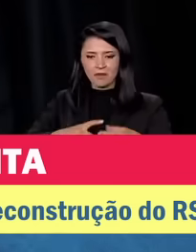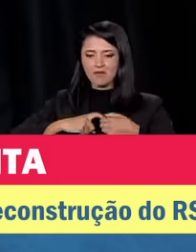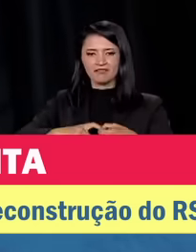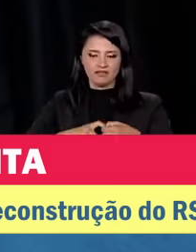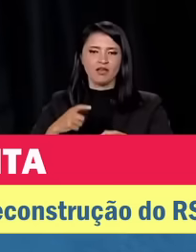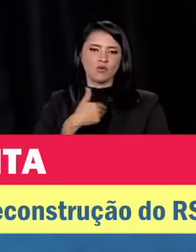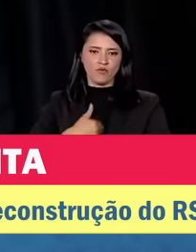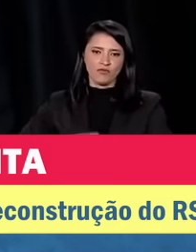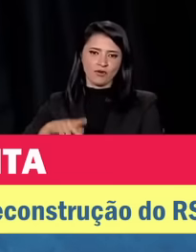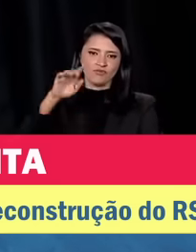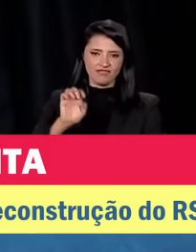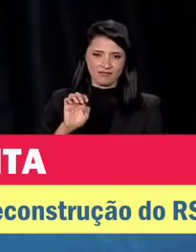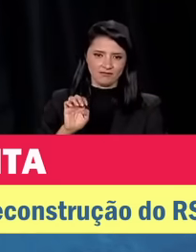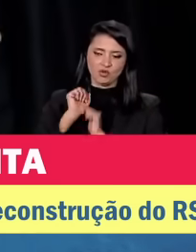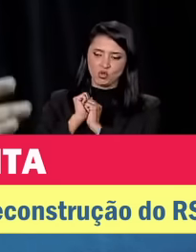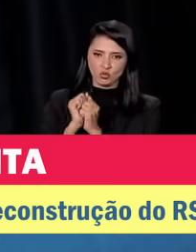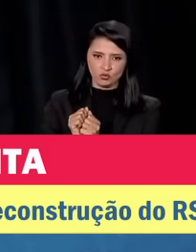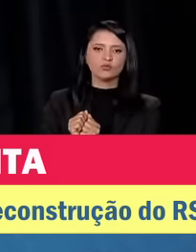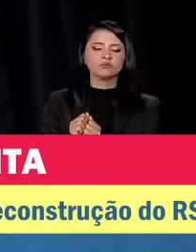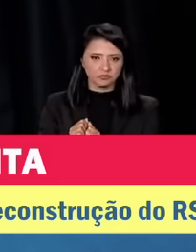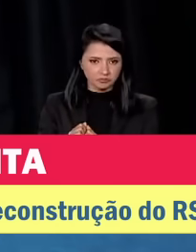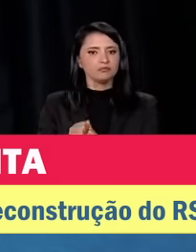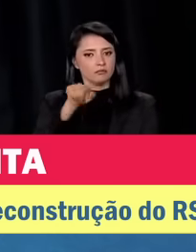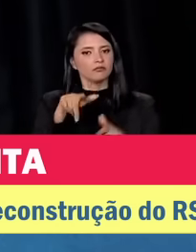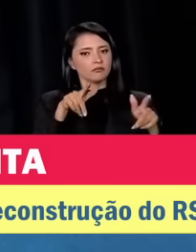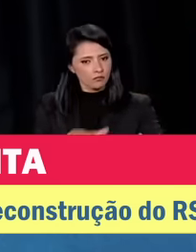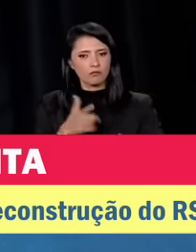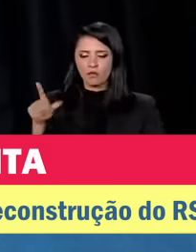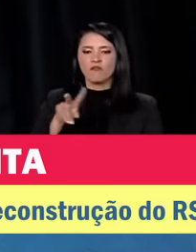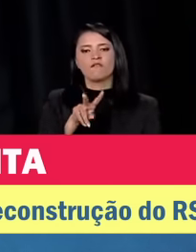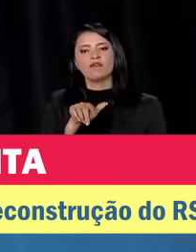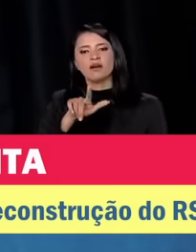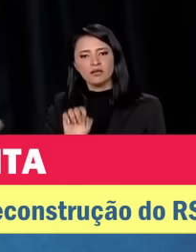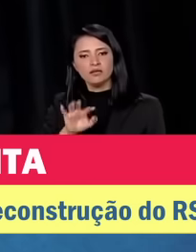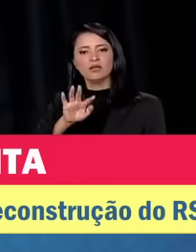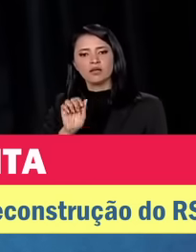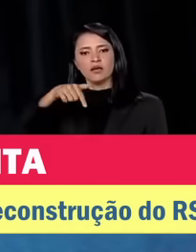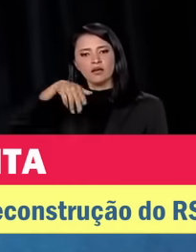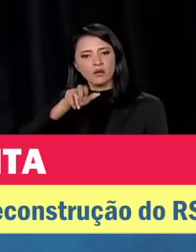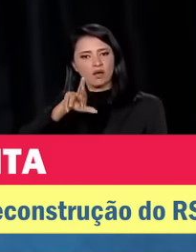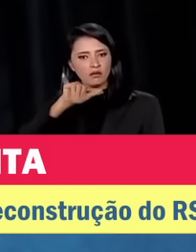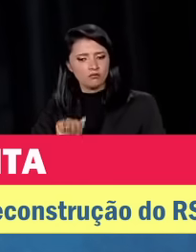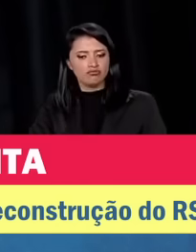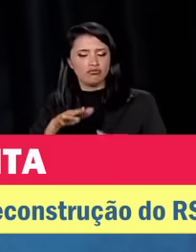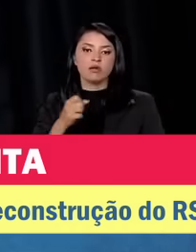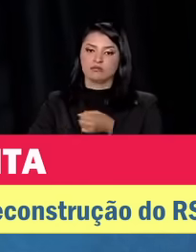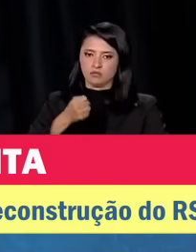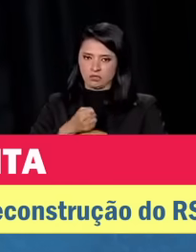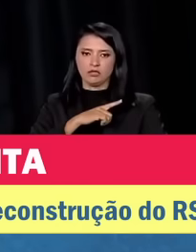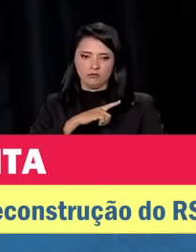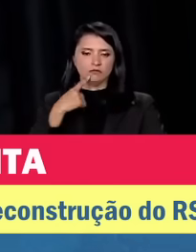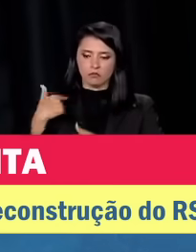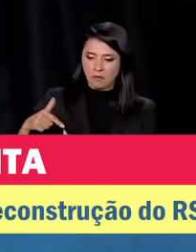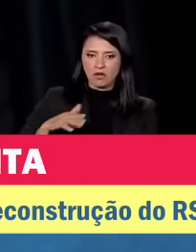parceria com o governo do Estado. Foi assim no episódio do Vale do Taquari, das enchentes que nós tivemos no ano passado.